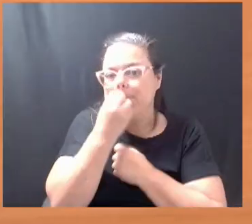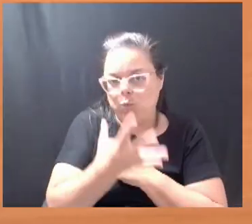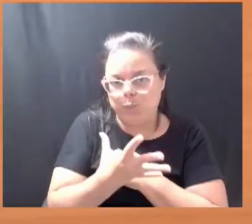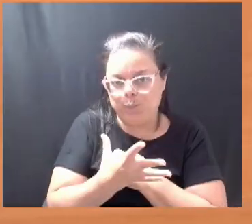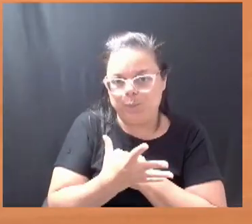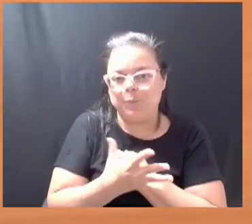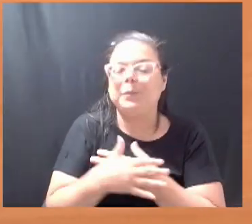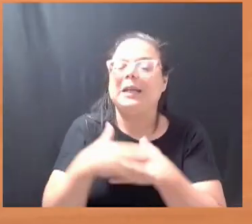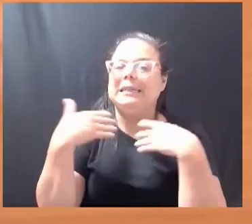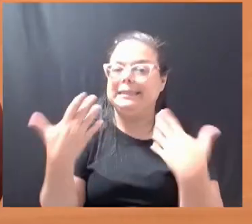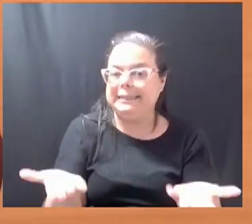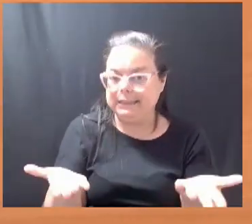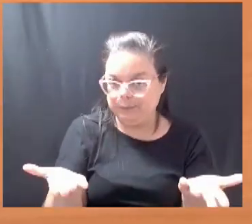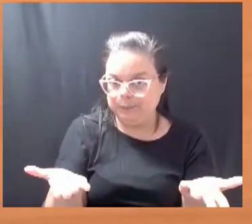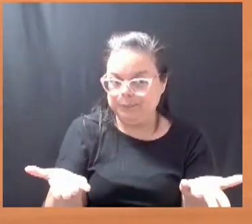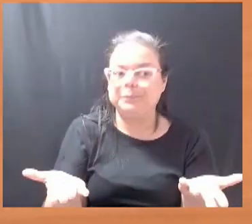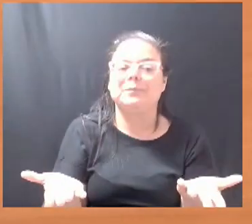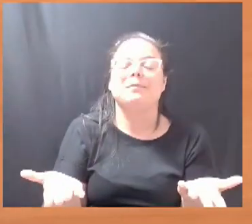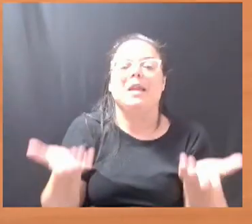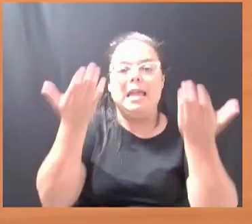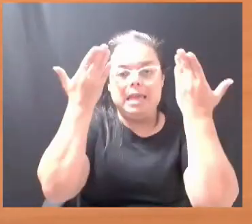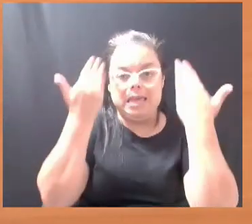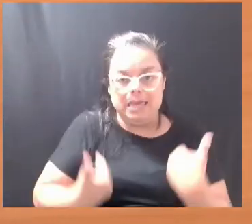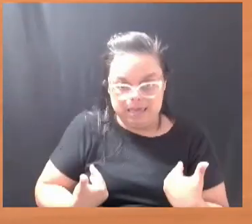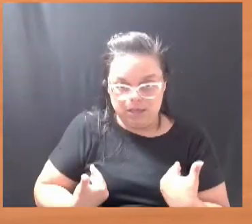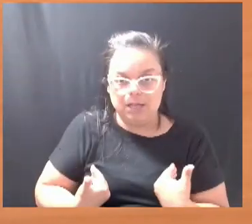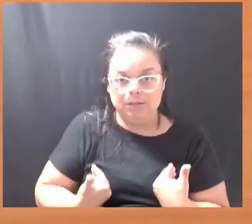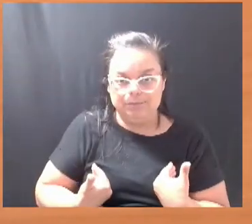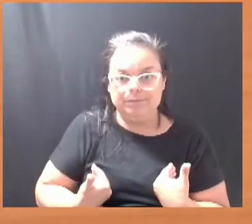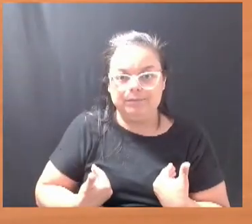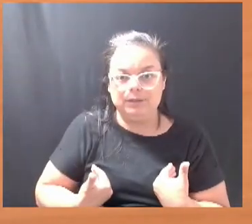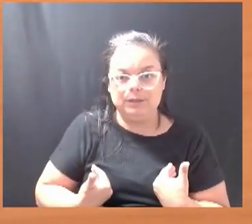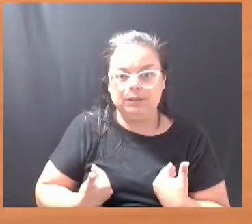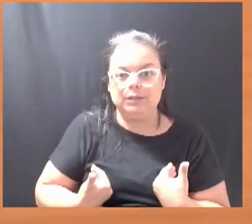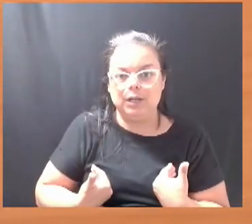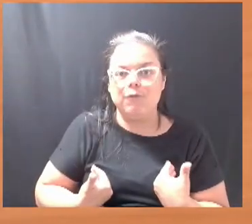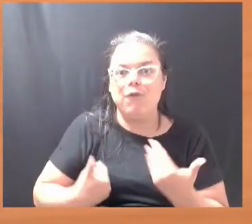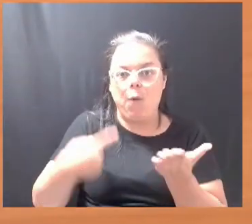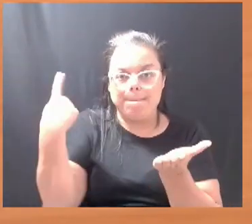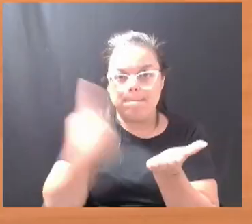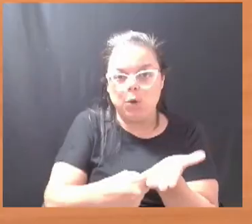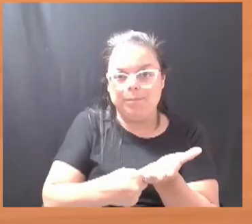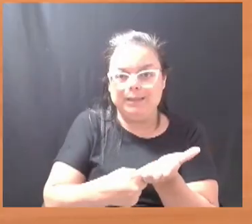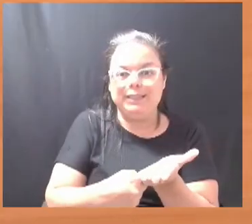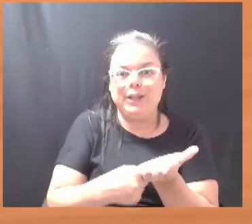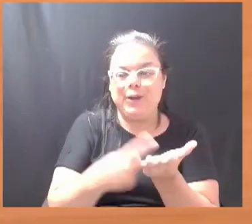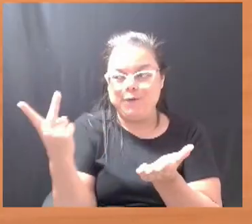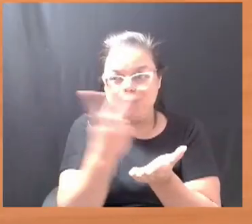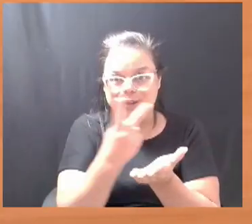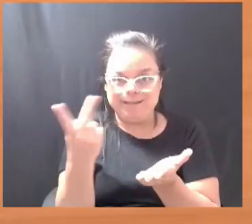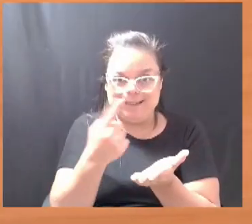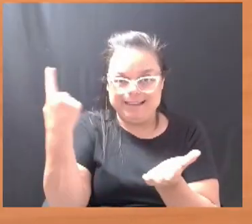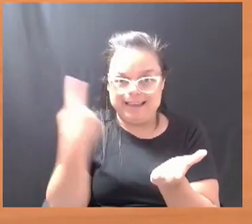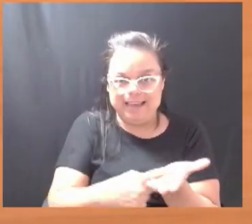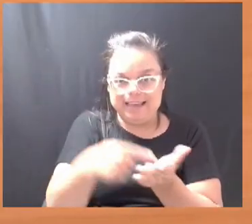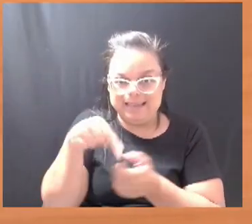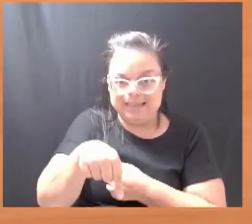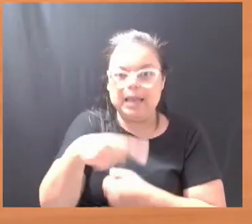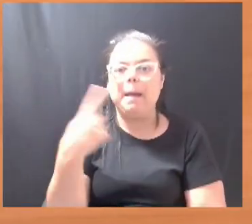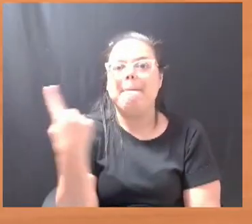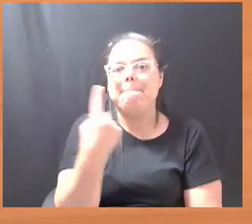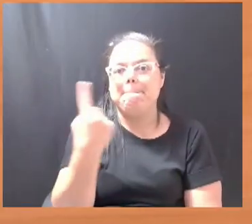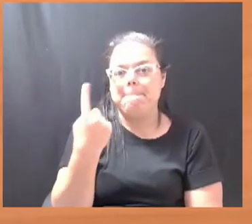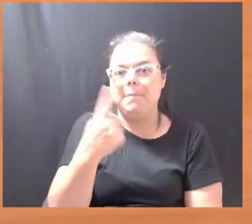eu vou me comprometer aqui com algumas coisas com vocês, tá bom? Vamos lá. Primeiro, eu acho que a gente precisa fazer